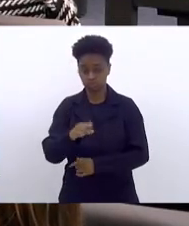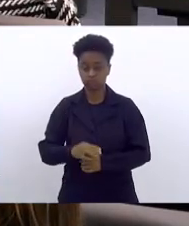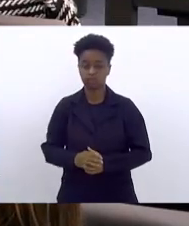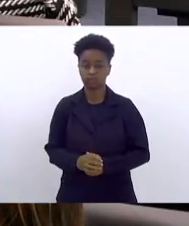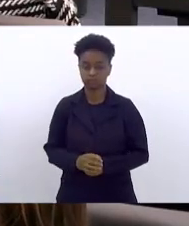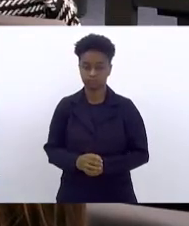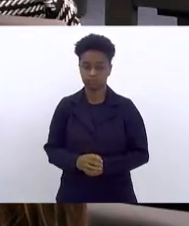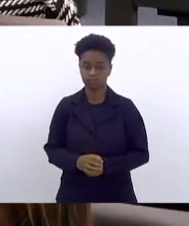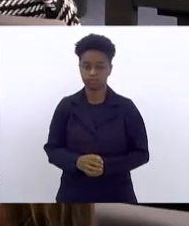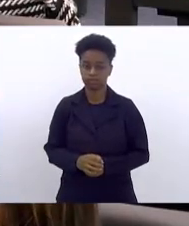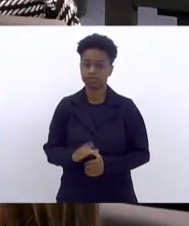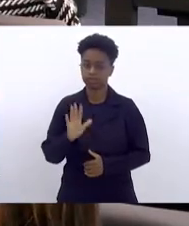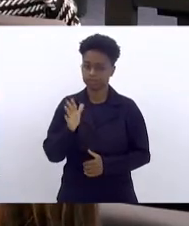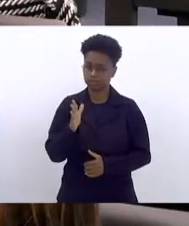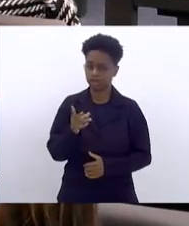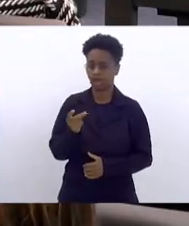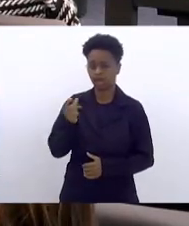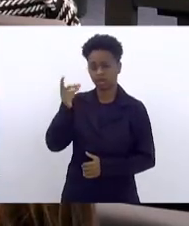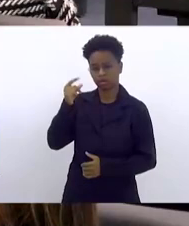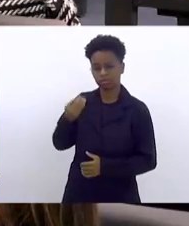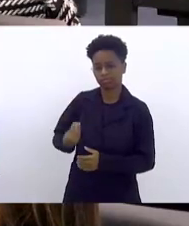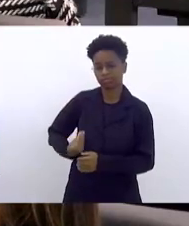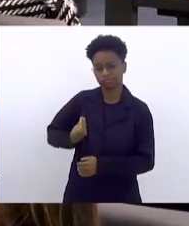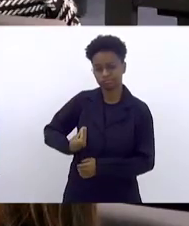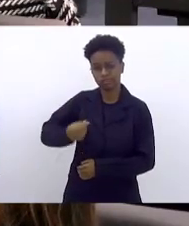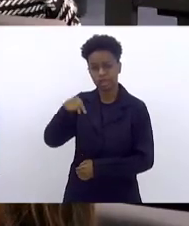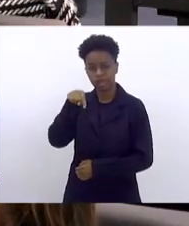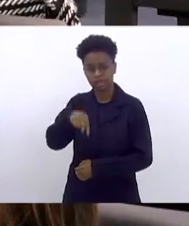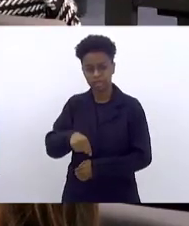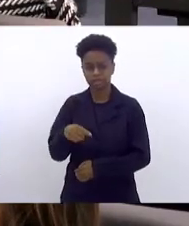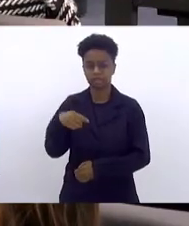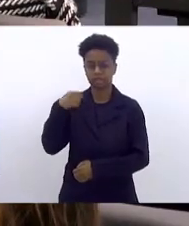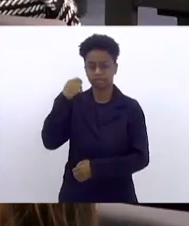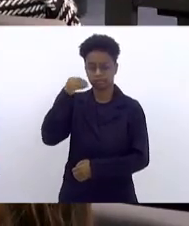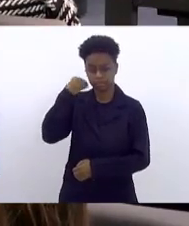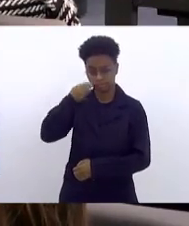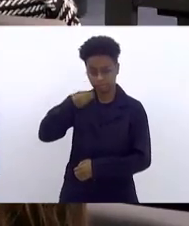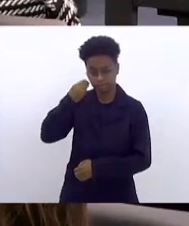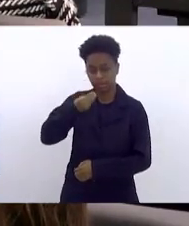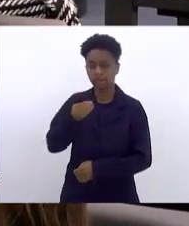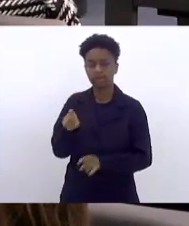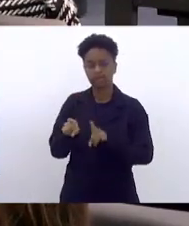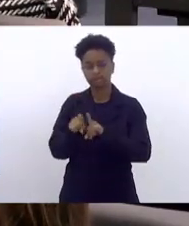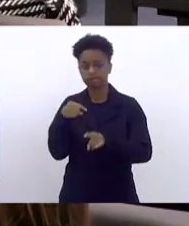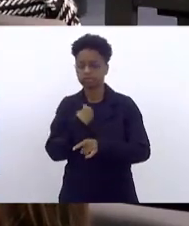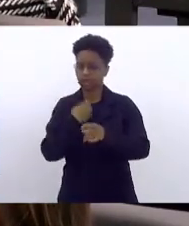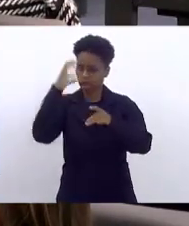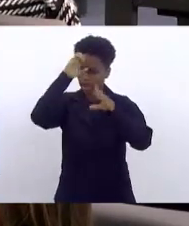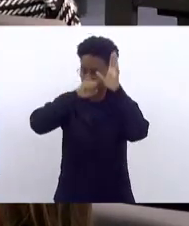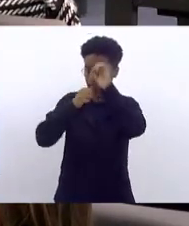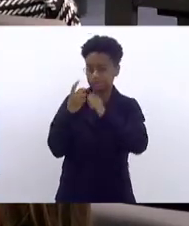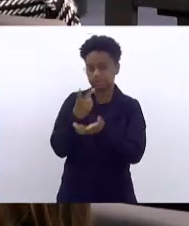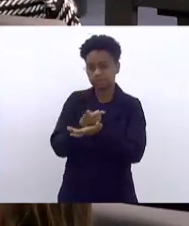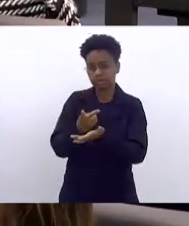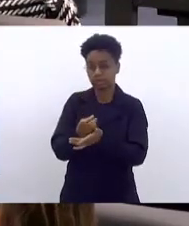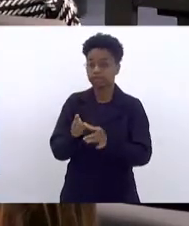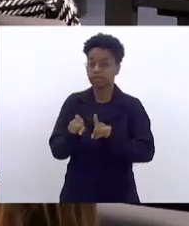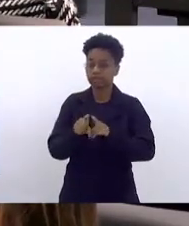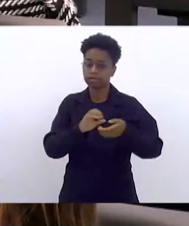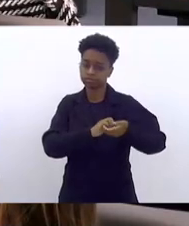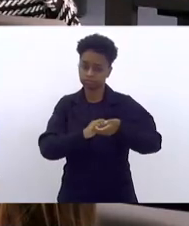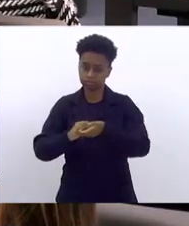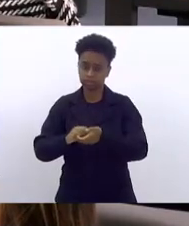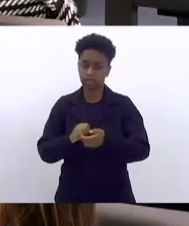é veterana aqui que a gente muito aprende com ela saudar também o defensor